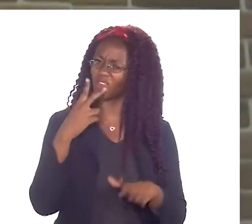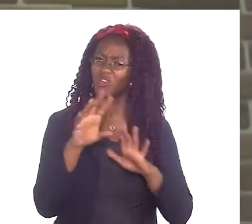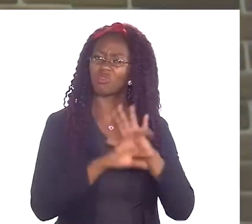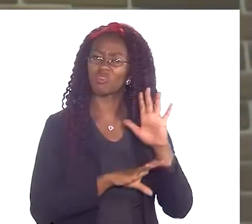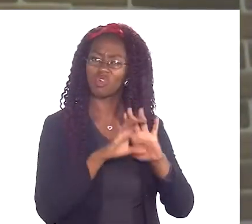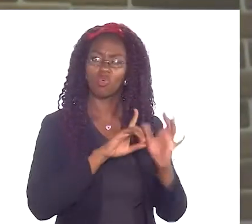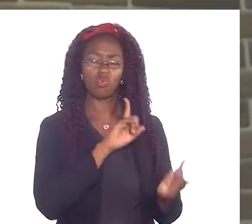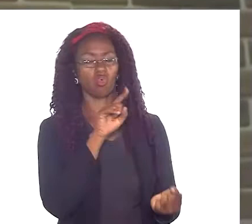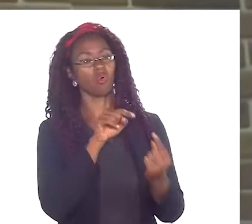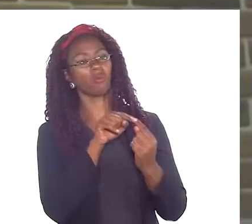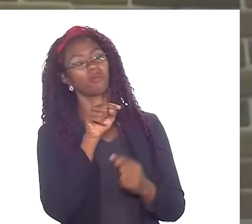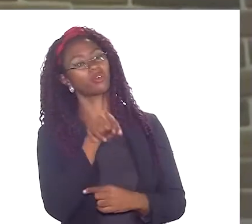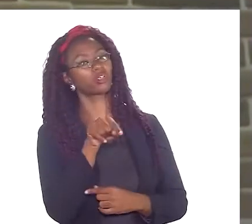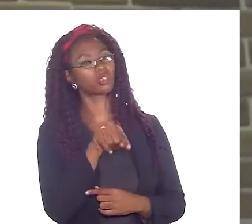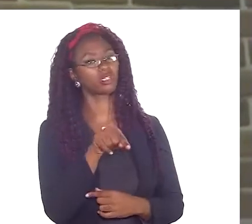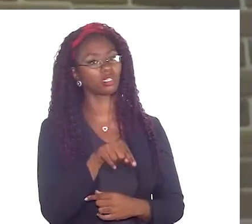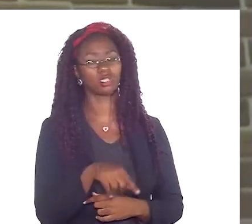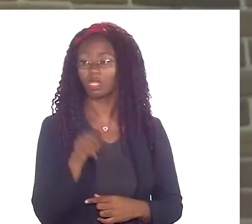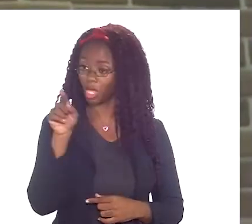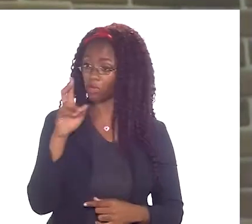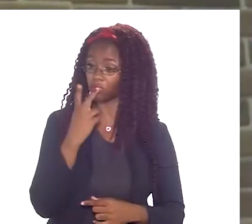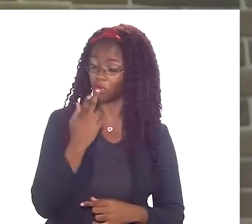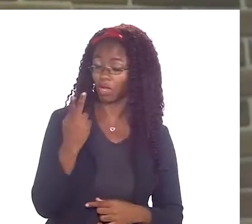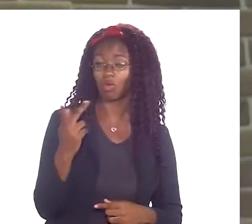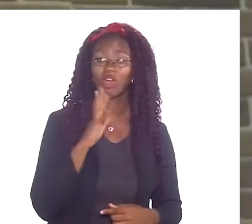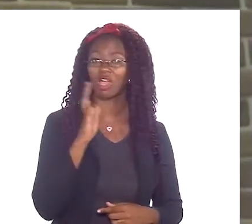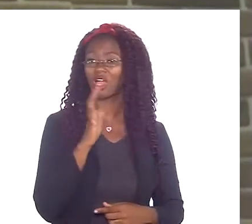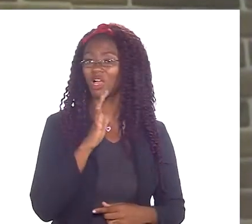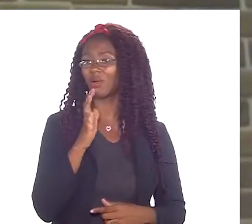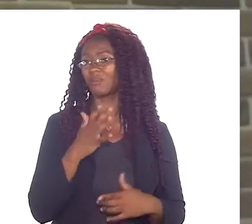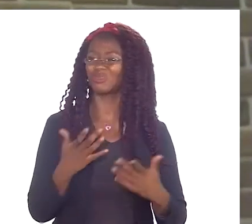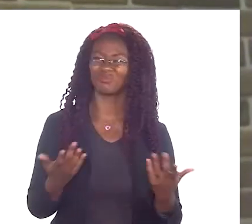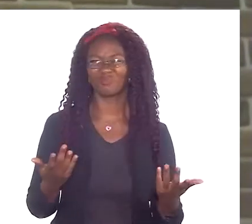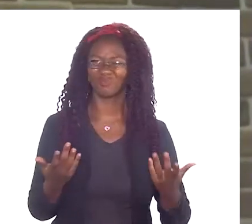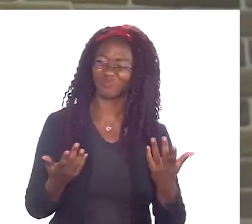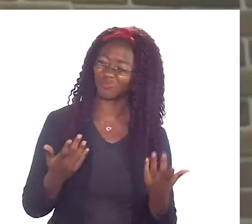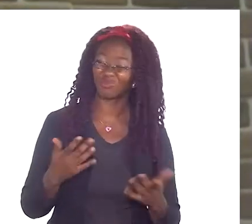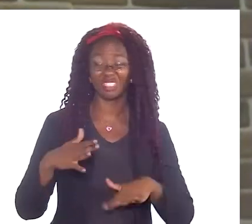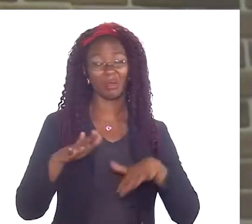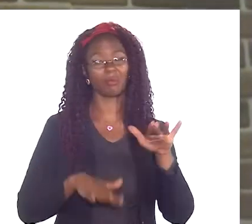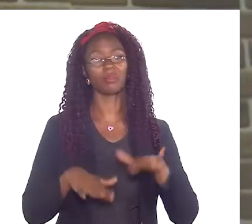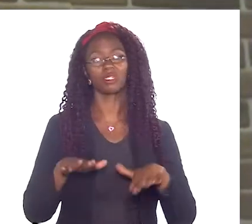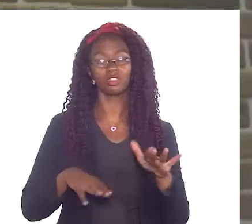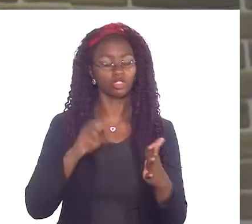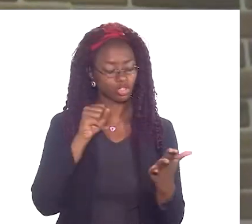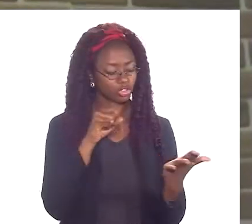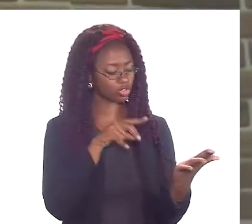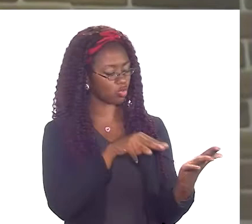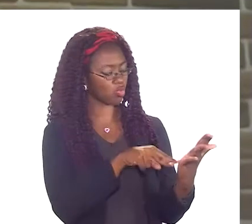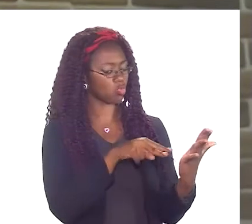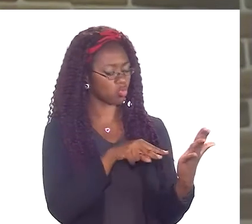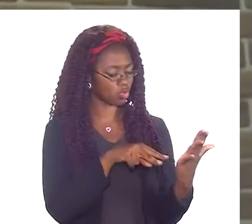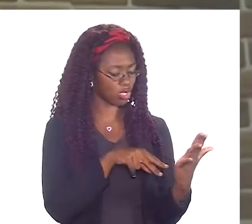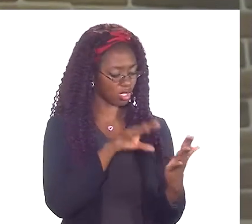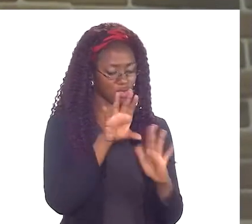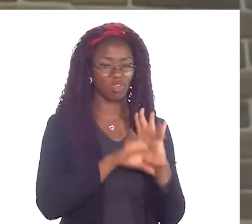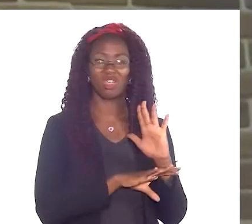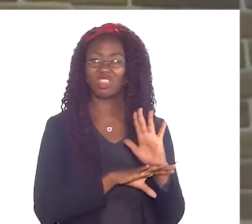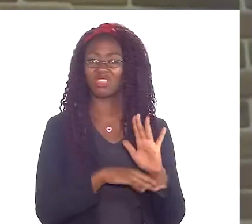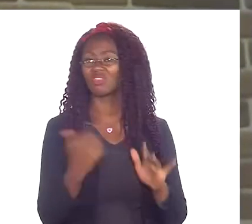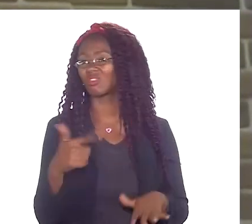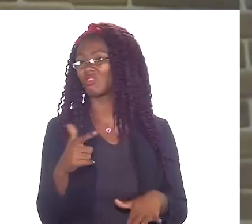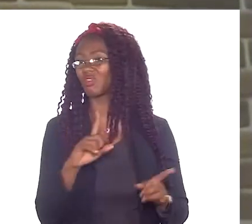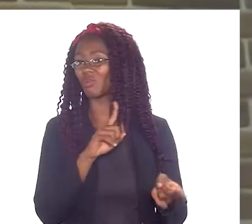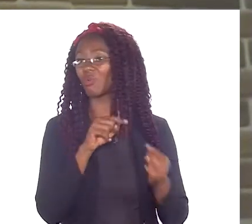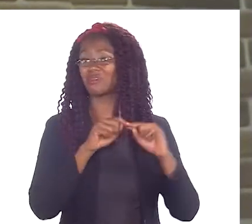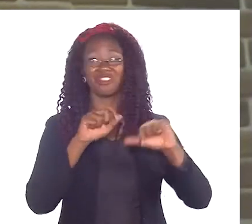Customize, assim, coloque ali na frente o objetivo. Essa questão dos 6 segundos que o Cláudio falou é muito relevante. Se o recrutador ele olhar o seu currículo ali naquela